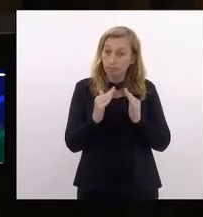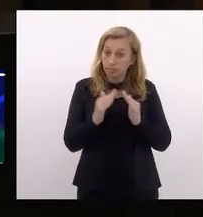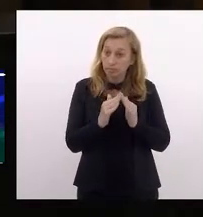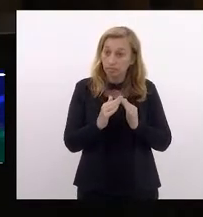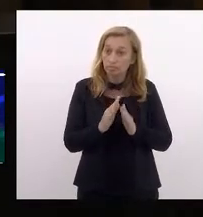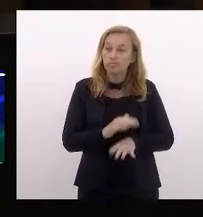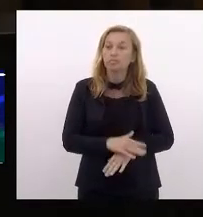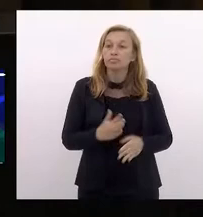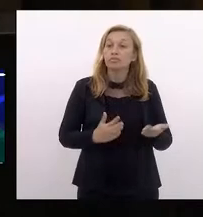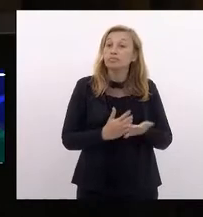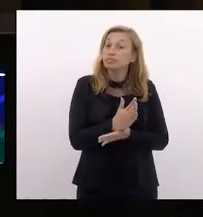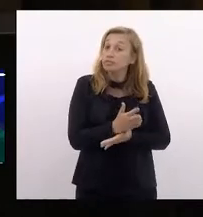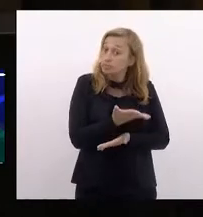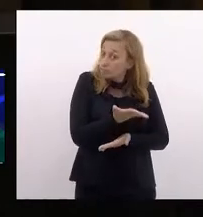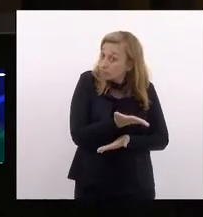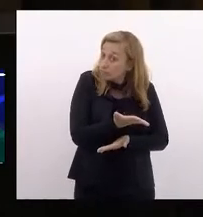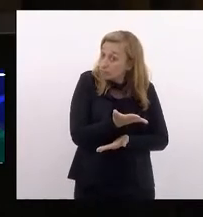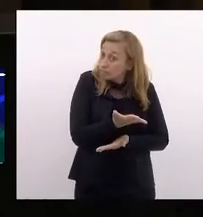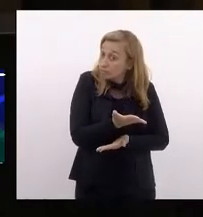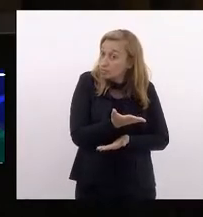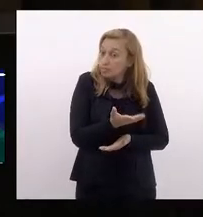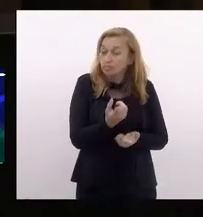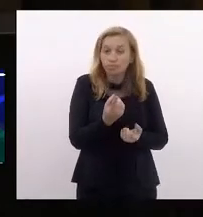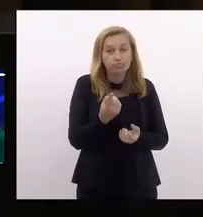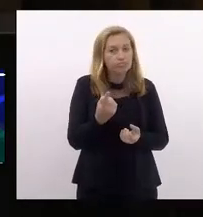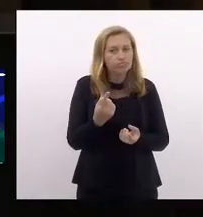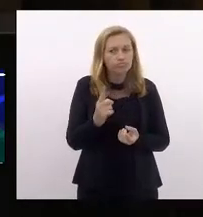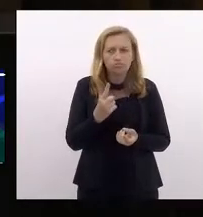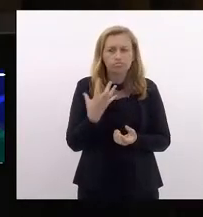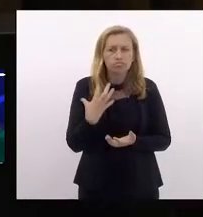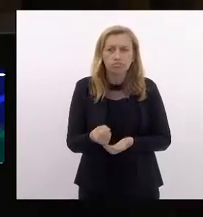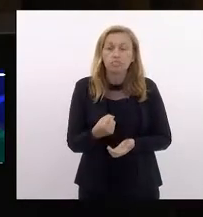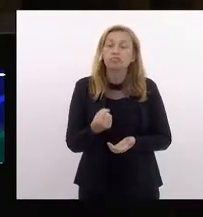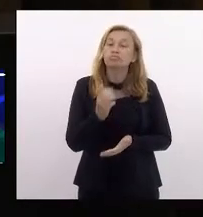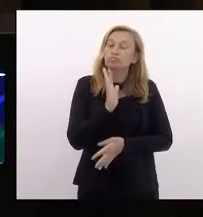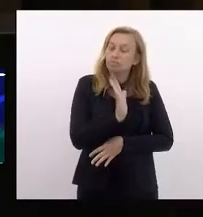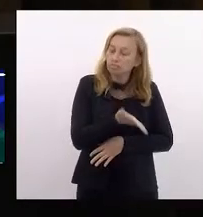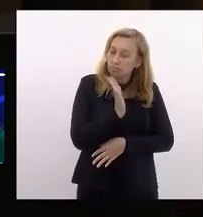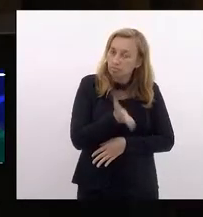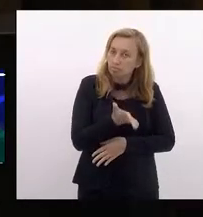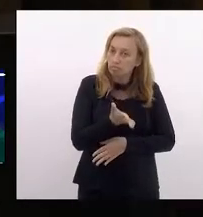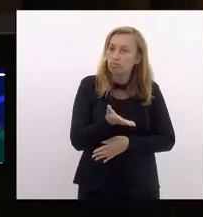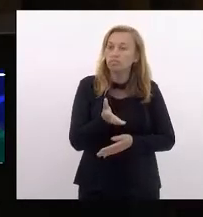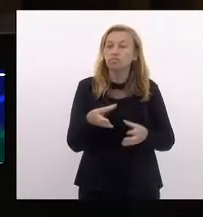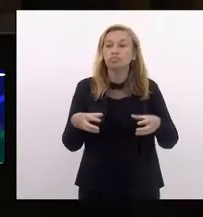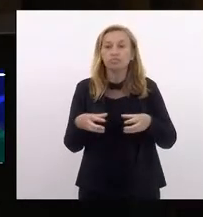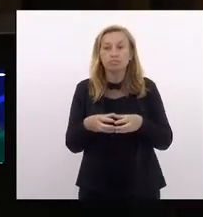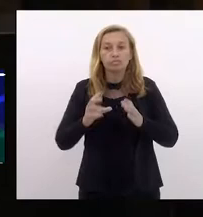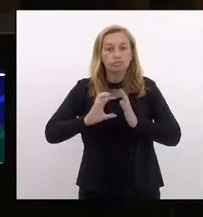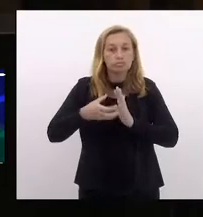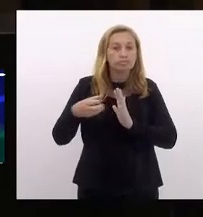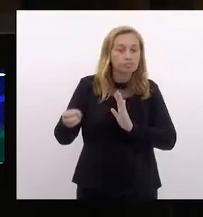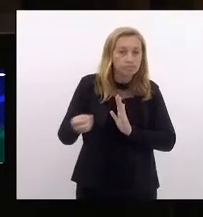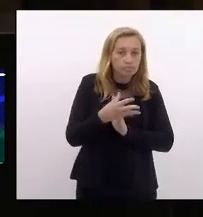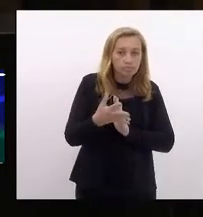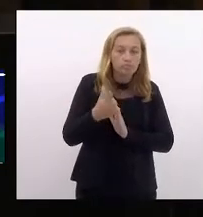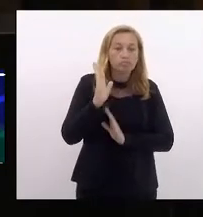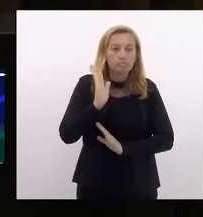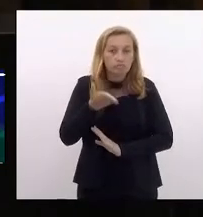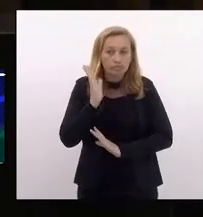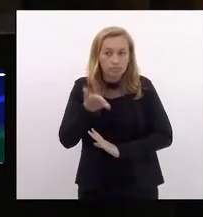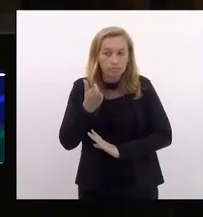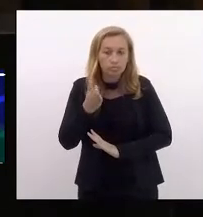casa aprovação é essa que discordamos porque já a bancada no pessoal já